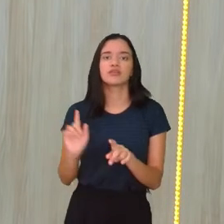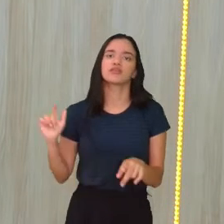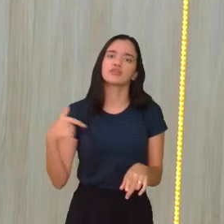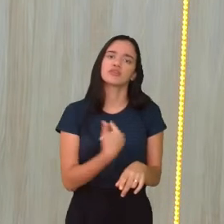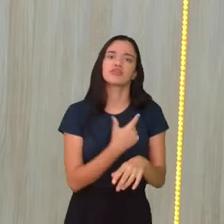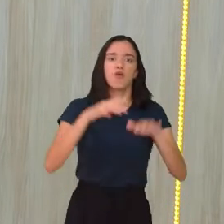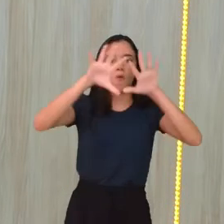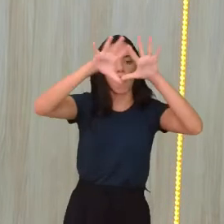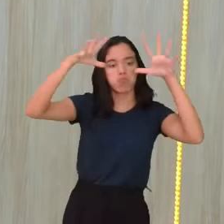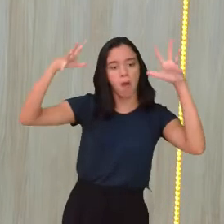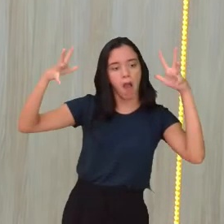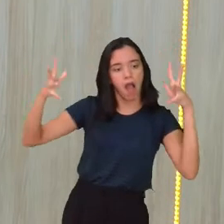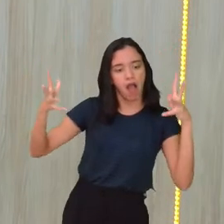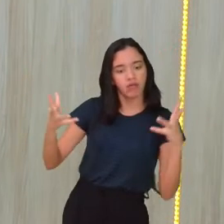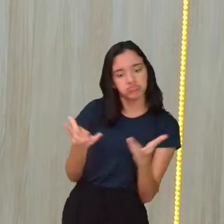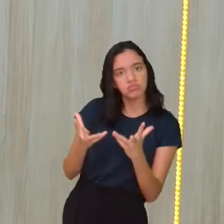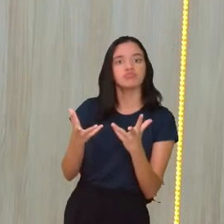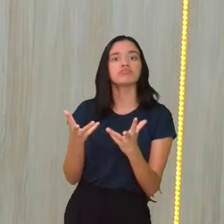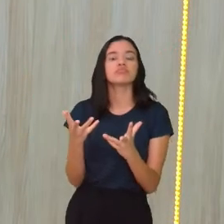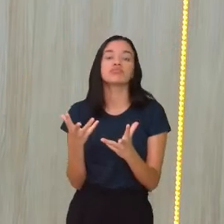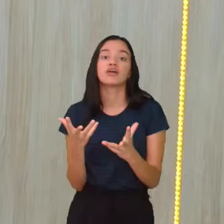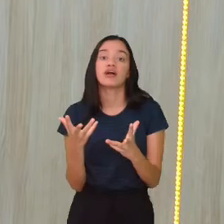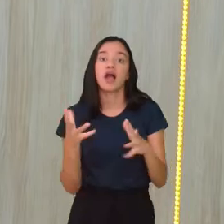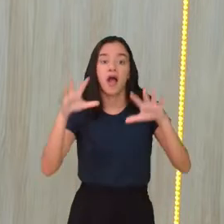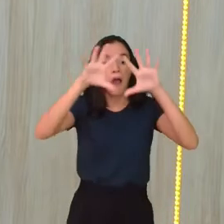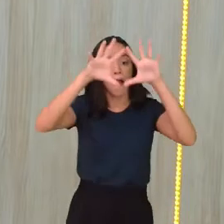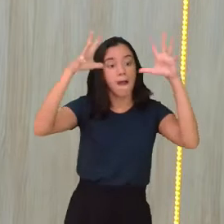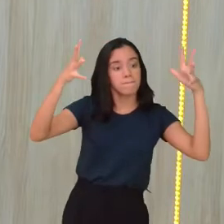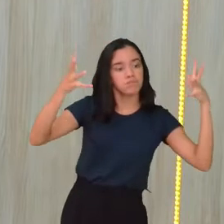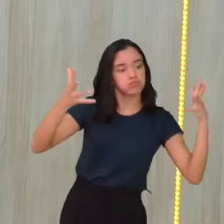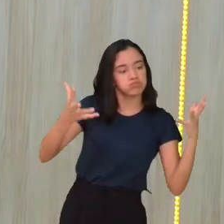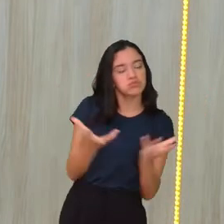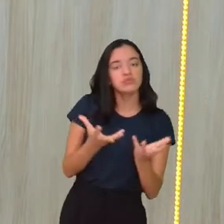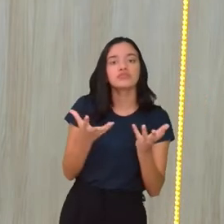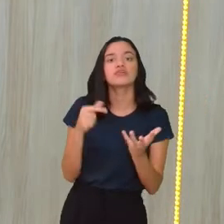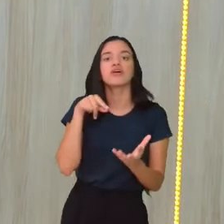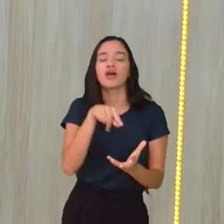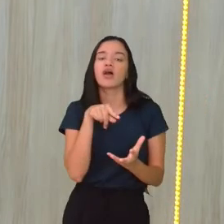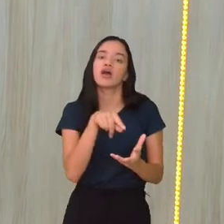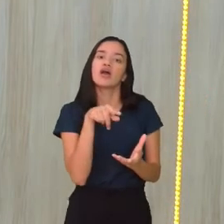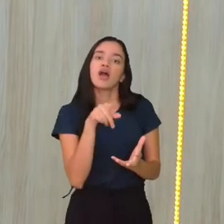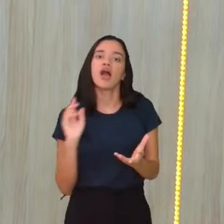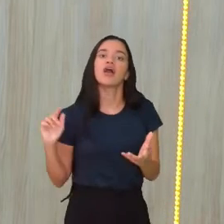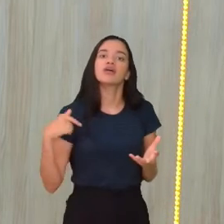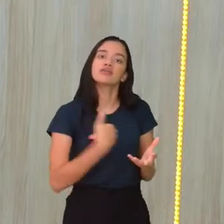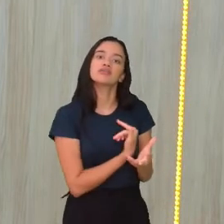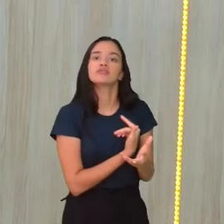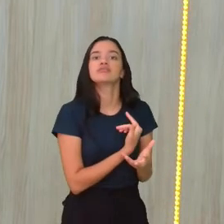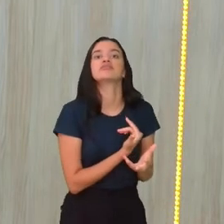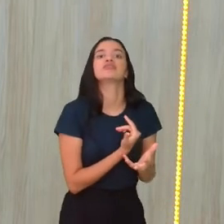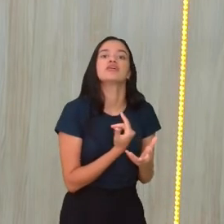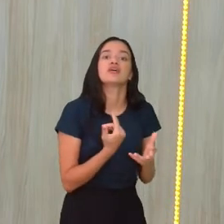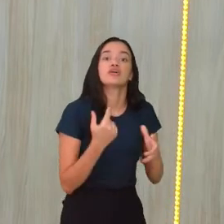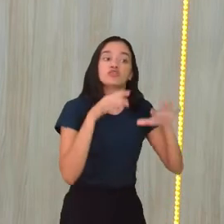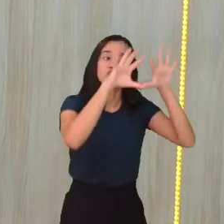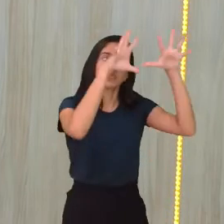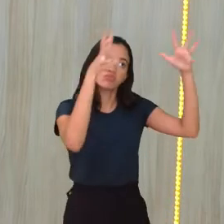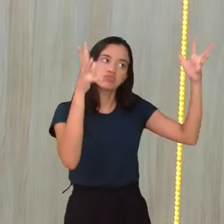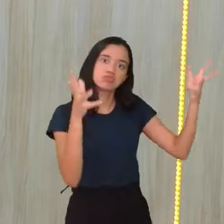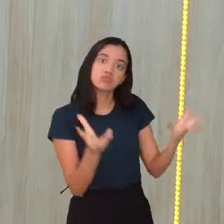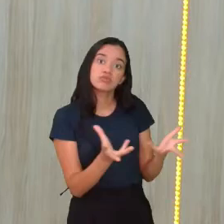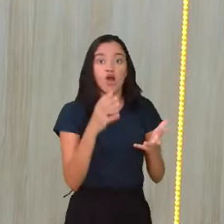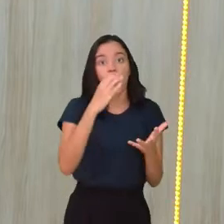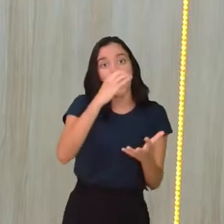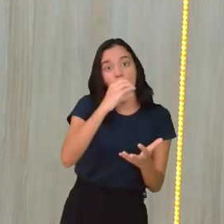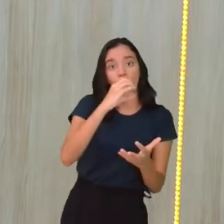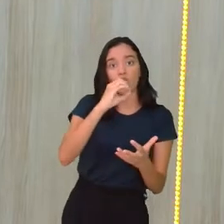uma bola grande, né? Então, a bola maior é onde está as nossas confederações,